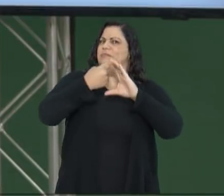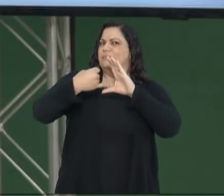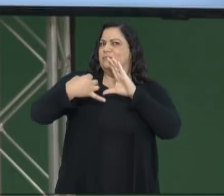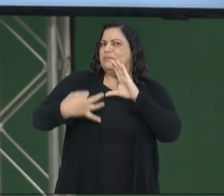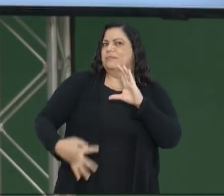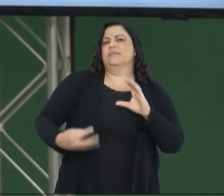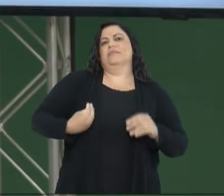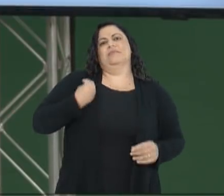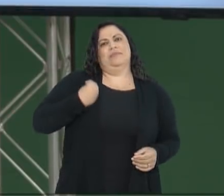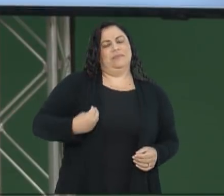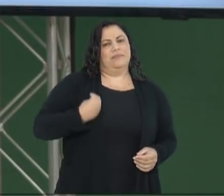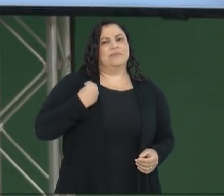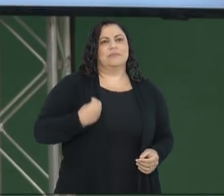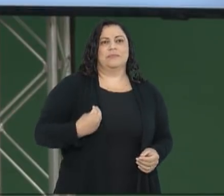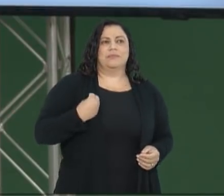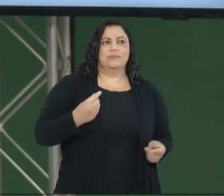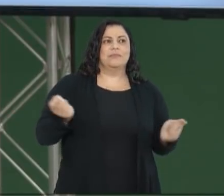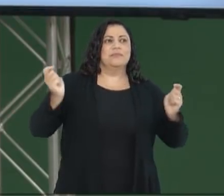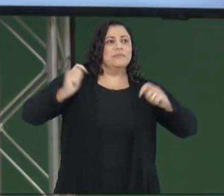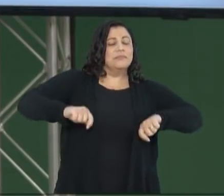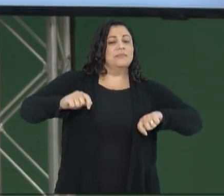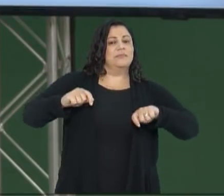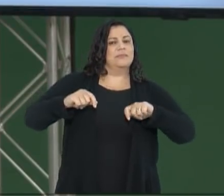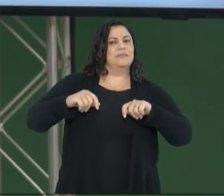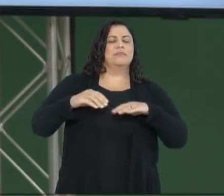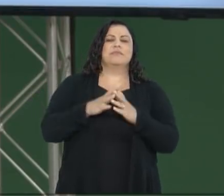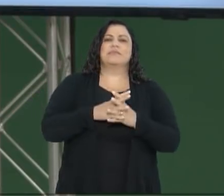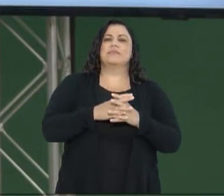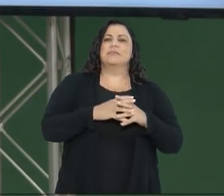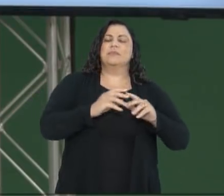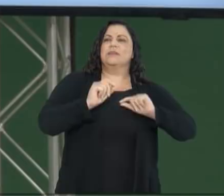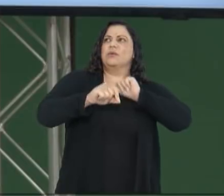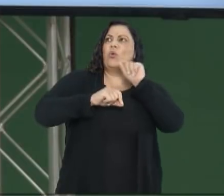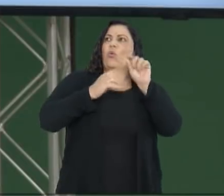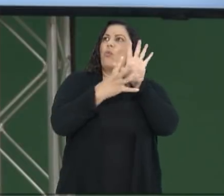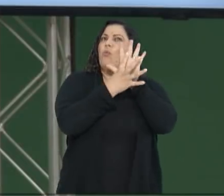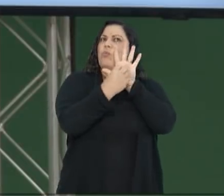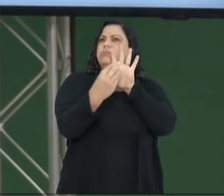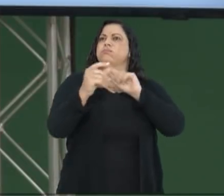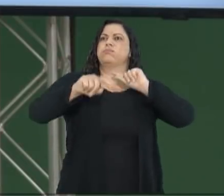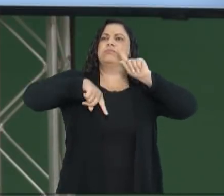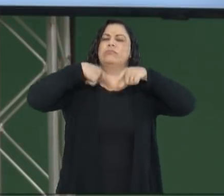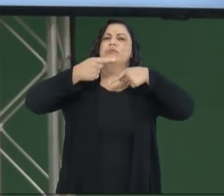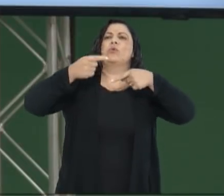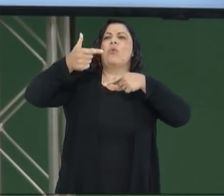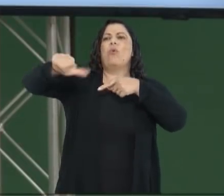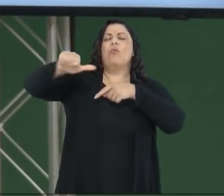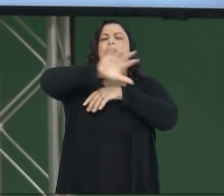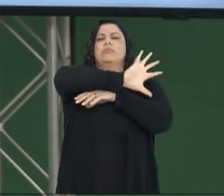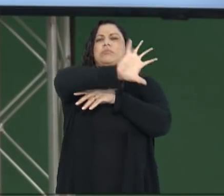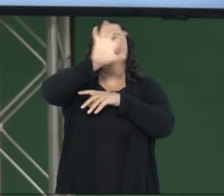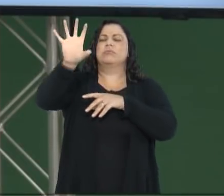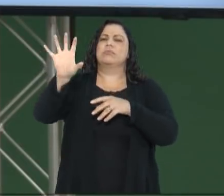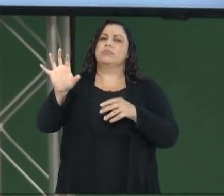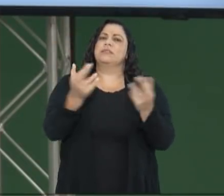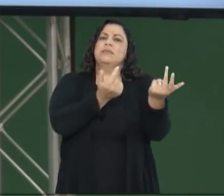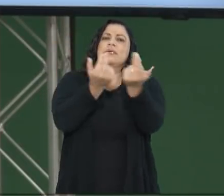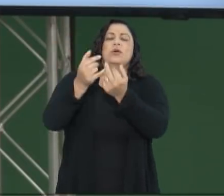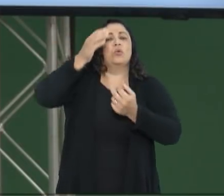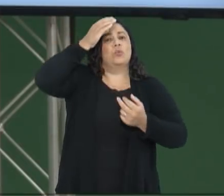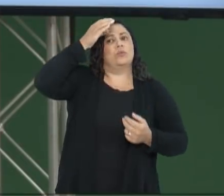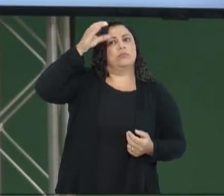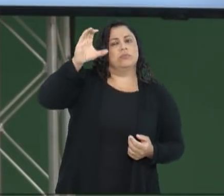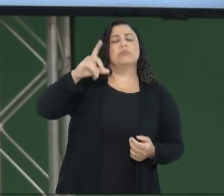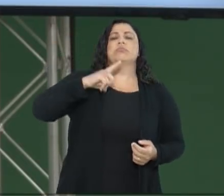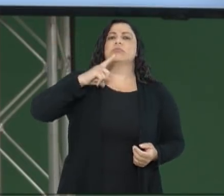bem presente e que são às vezes reproduzidos em outras partes do mundo. Como nós temos em Curitiba o Jardim Botânico, que tem os desenhos que